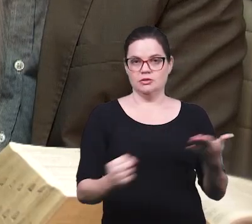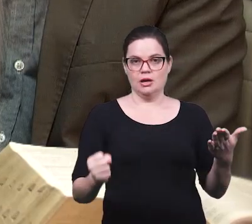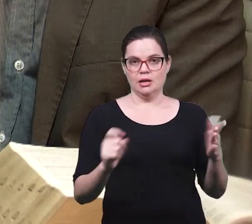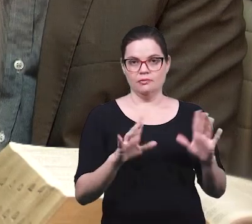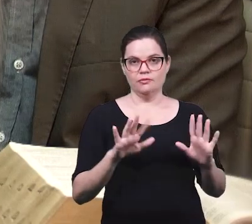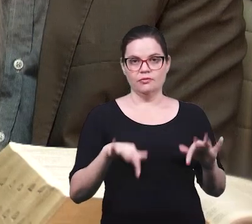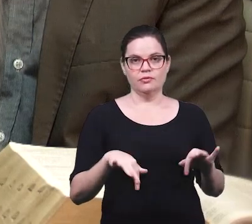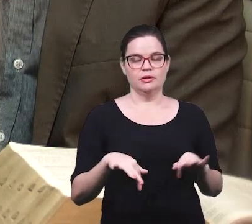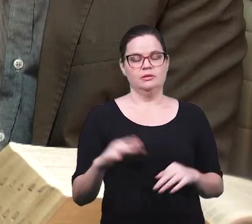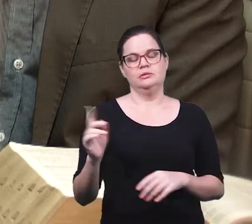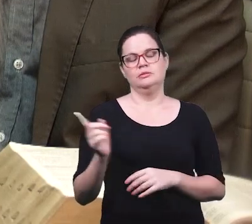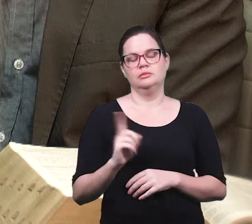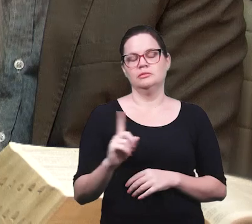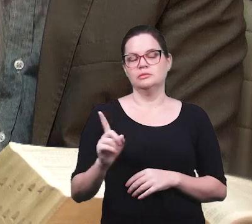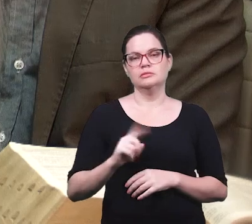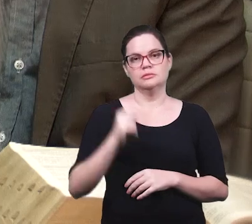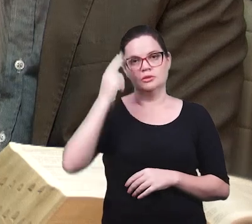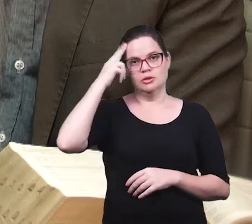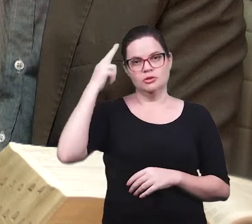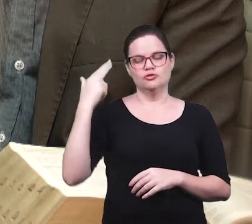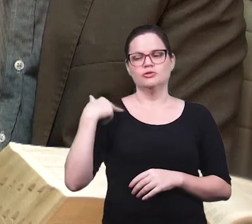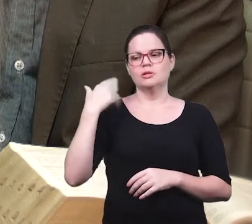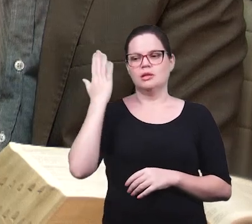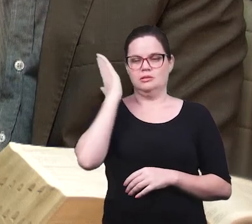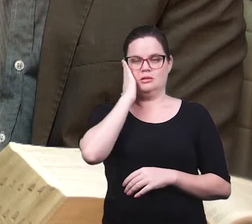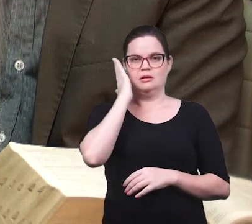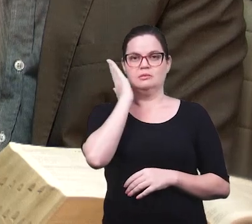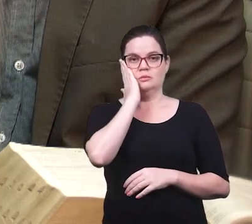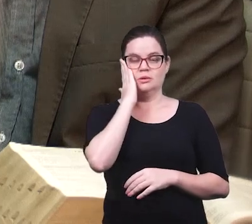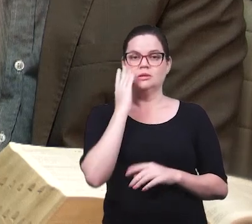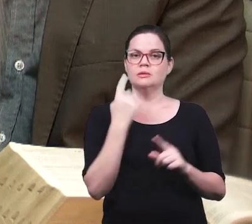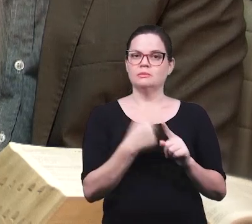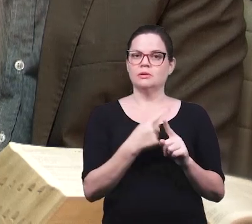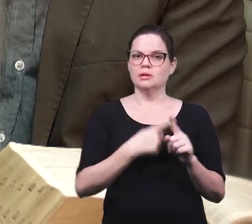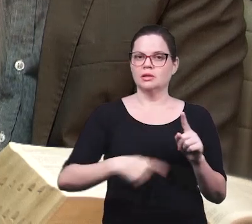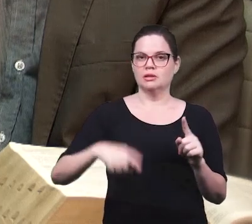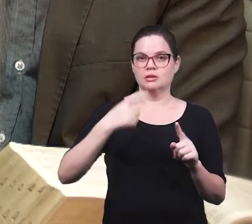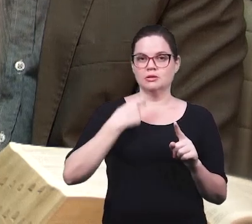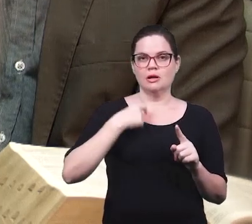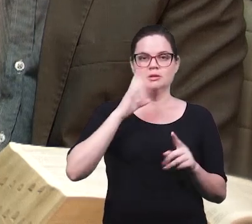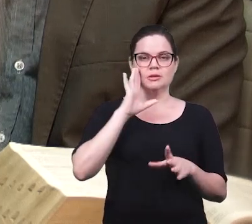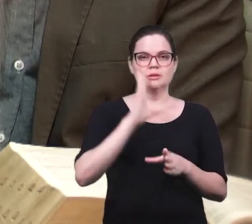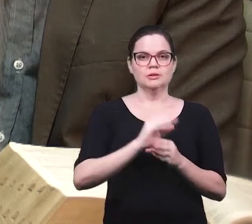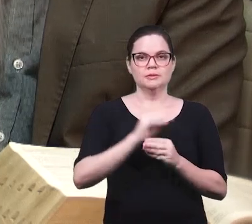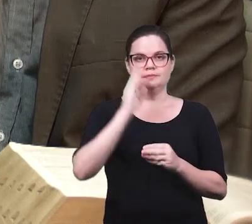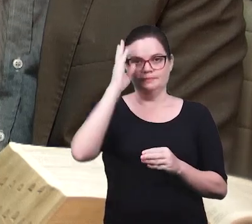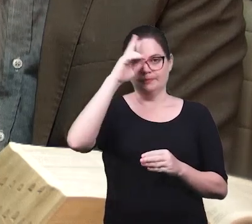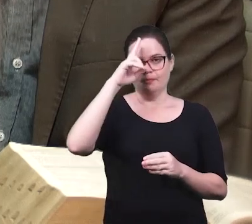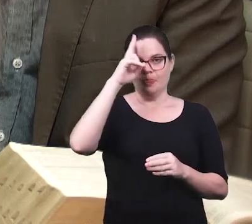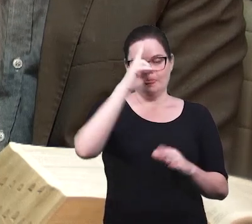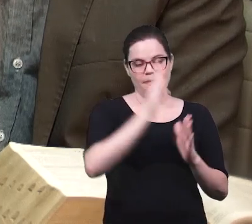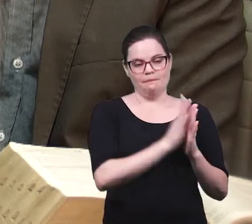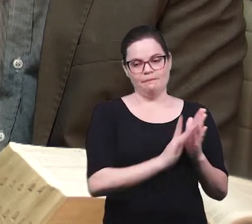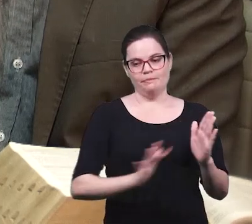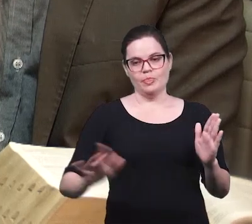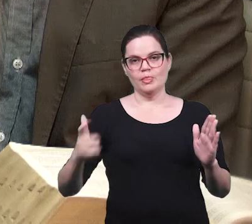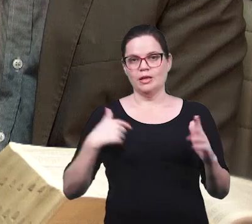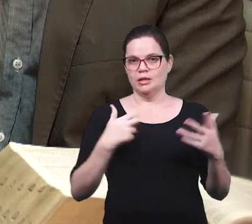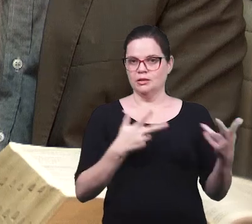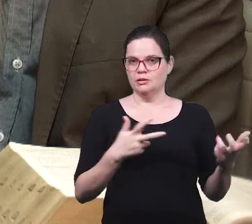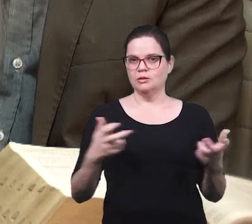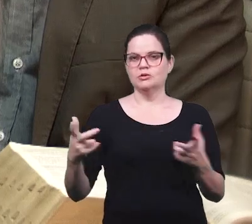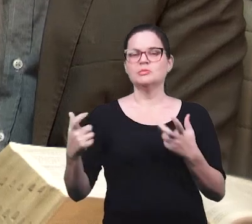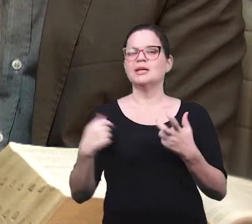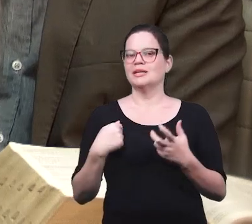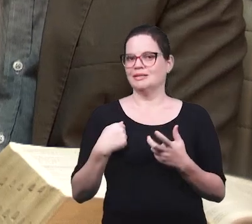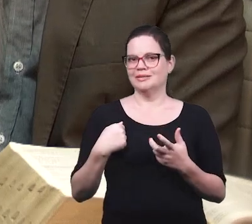ele. E ele sabia disso, porque nós pegamos toda a história pregressa, nós vamos ver que ele foi injustiçado Sim,